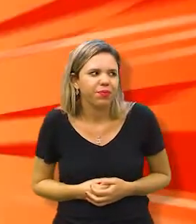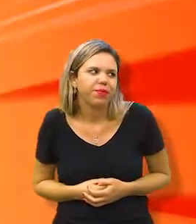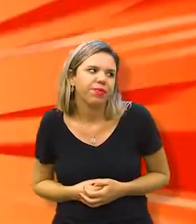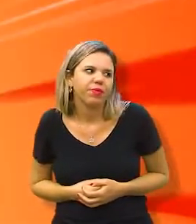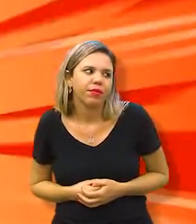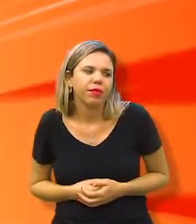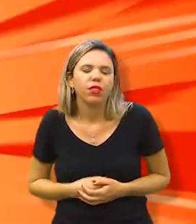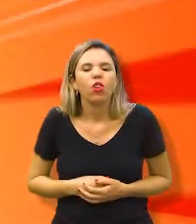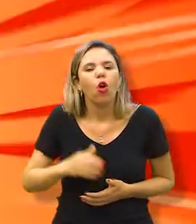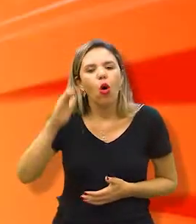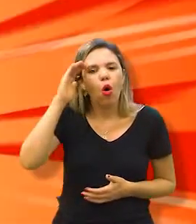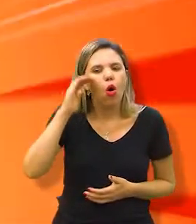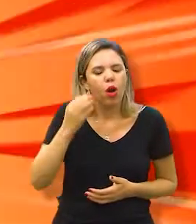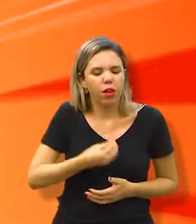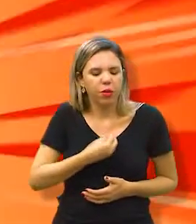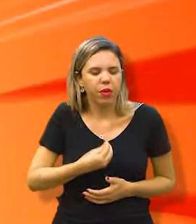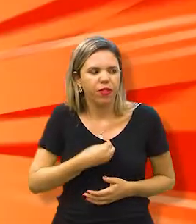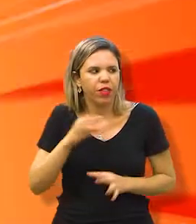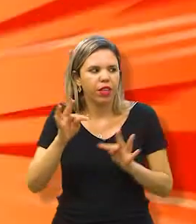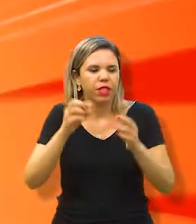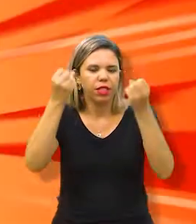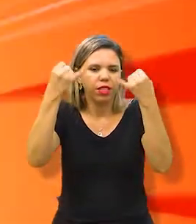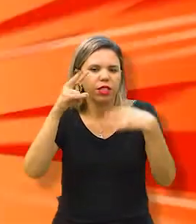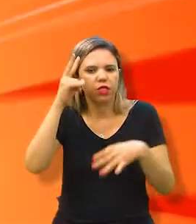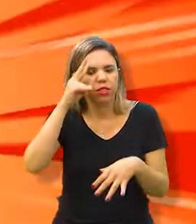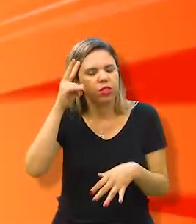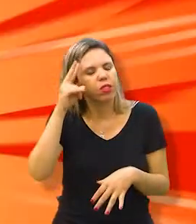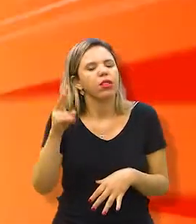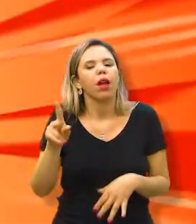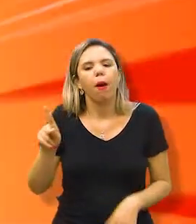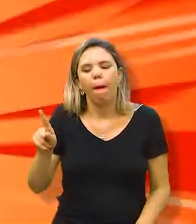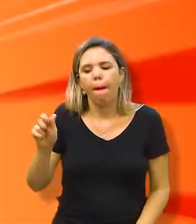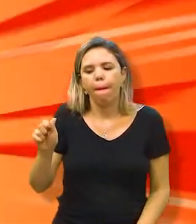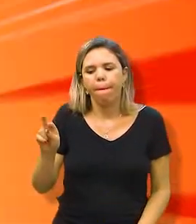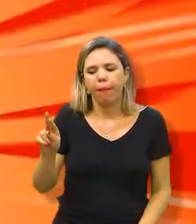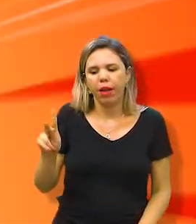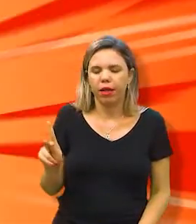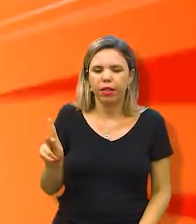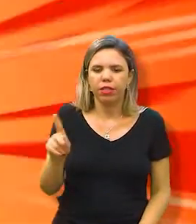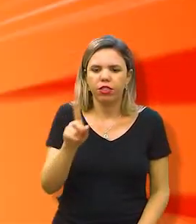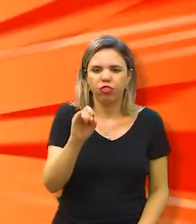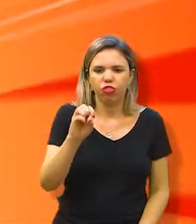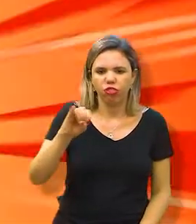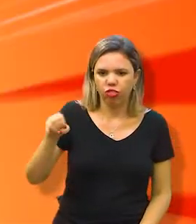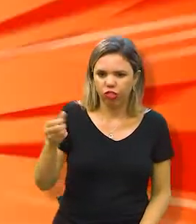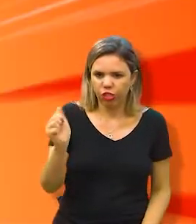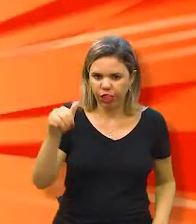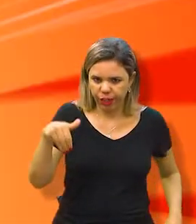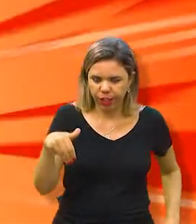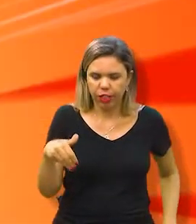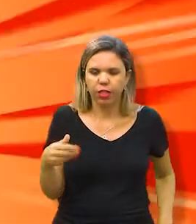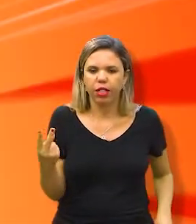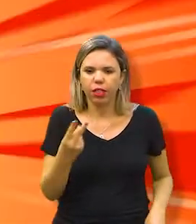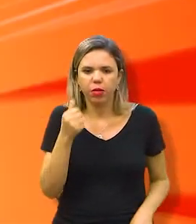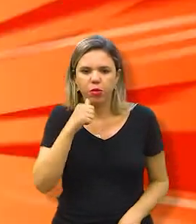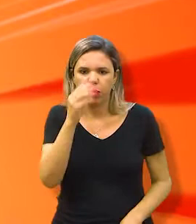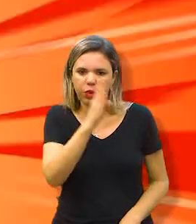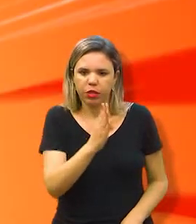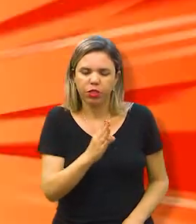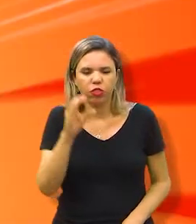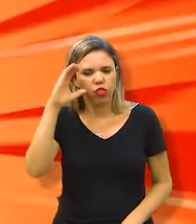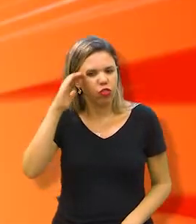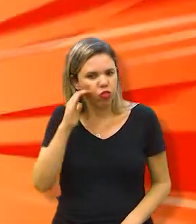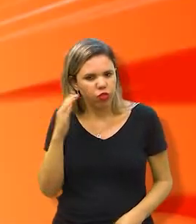Um Coreano em Minha Vida, ele trata da história do Park Ji-young e da Eleanor. É uma mistura entre brasileiro